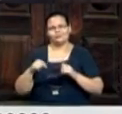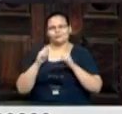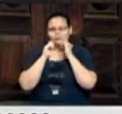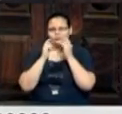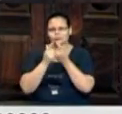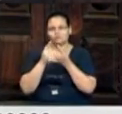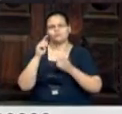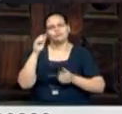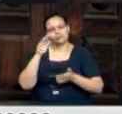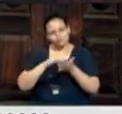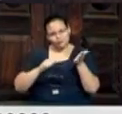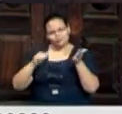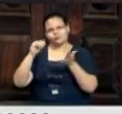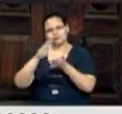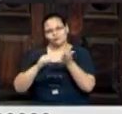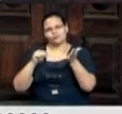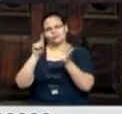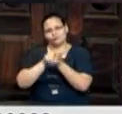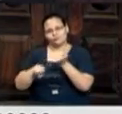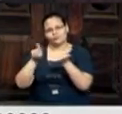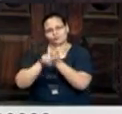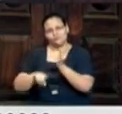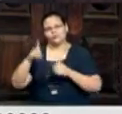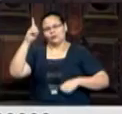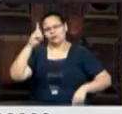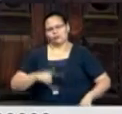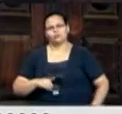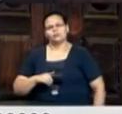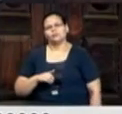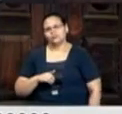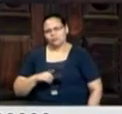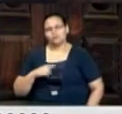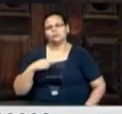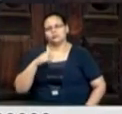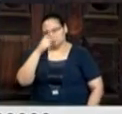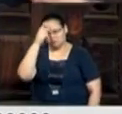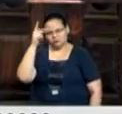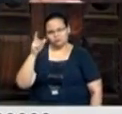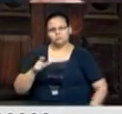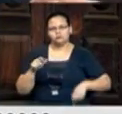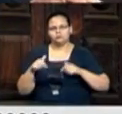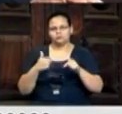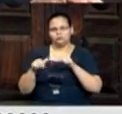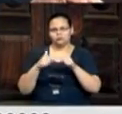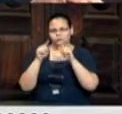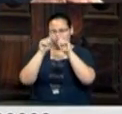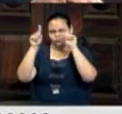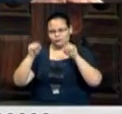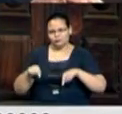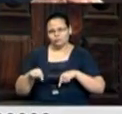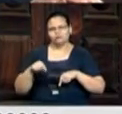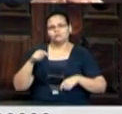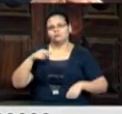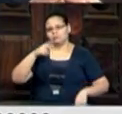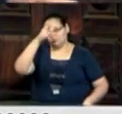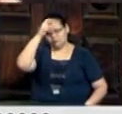que subtrai direitos legítimos dos servidores públicos do Estado do Rio de Janeiro.